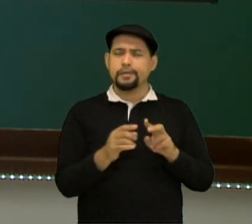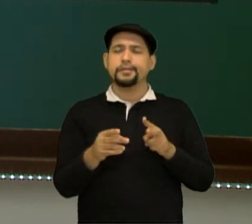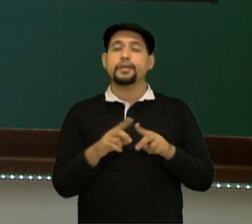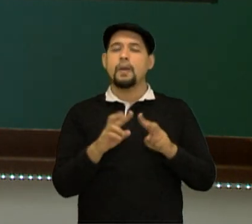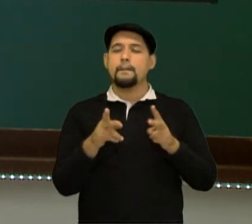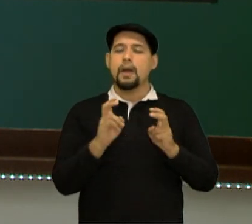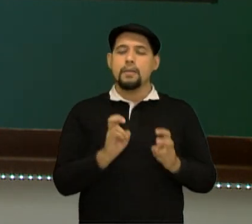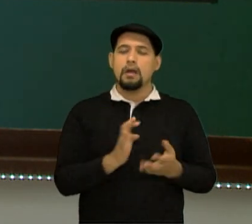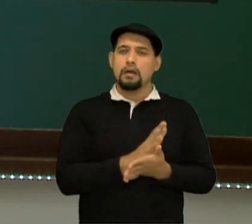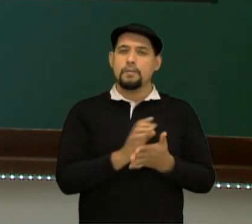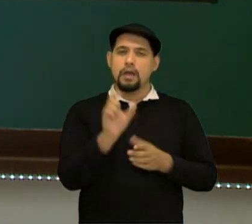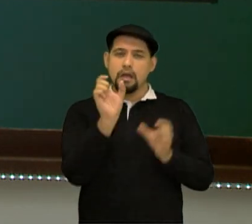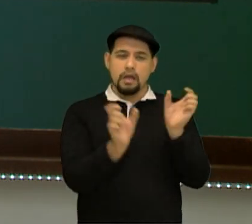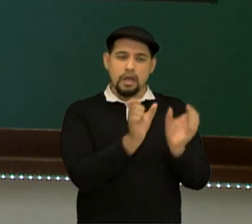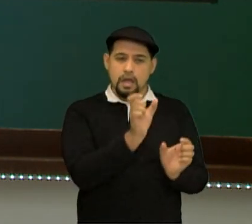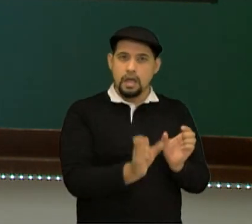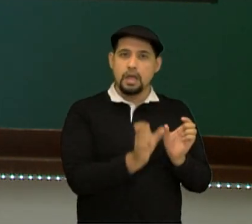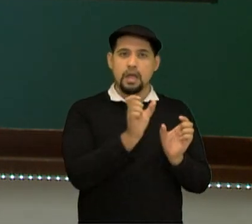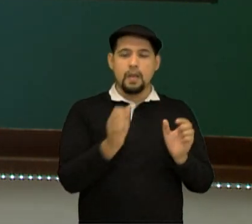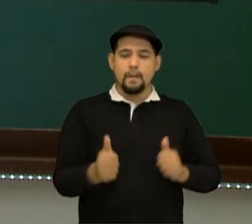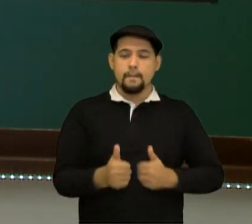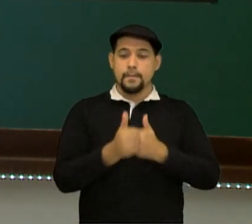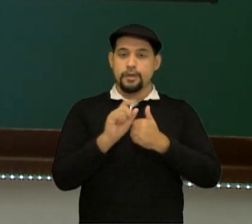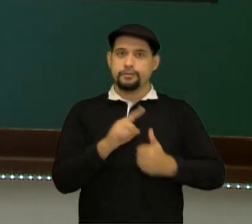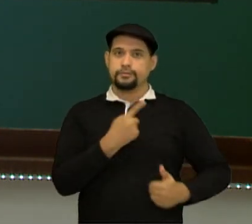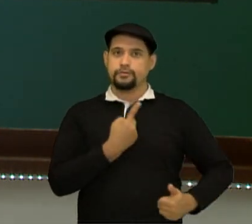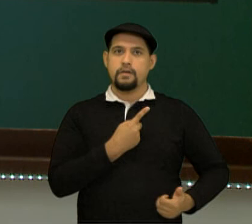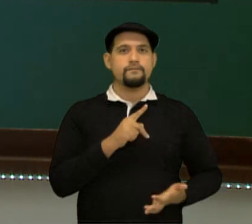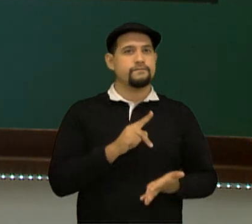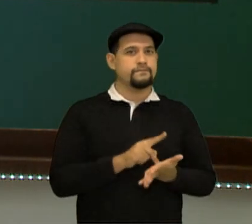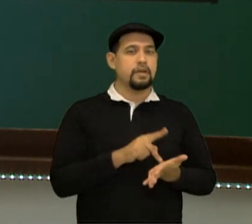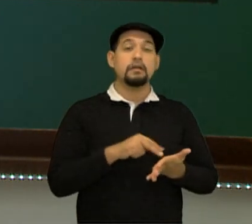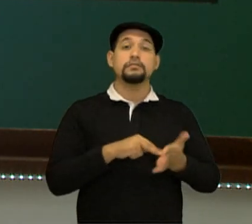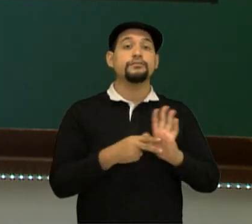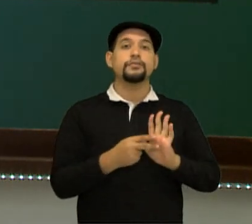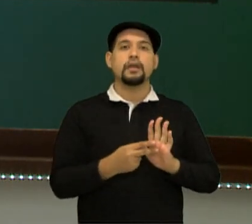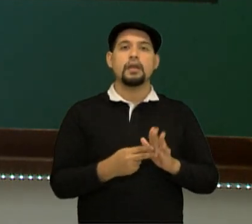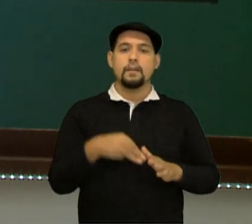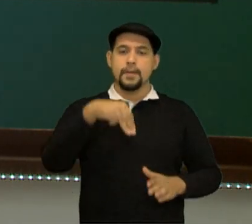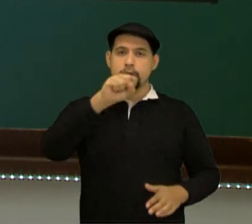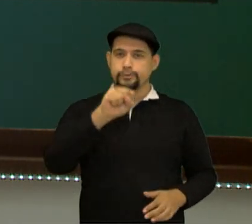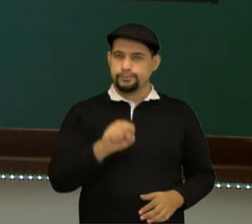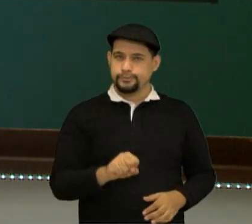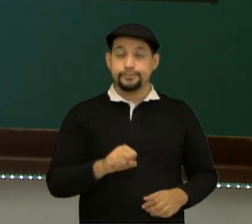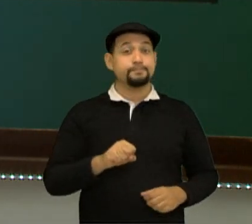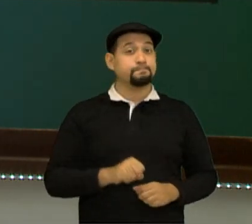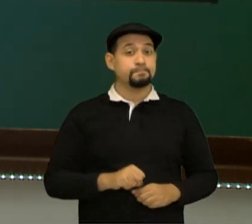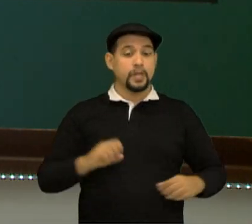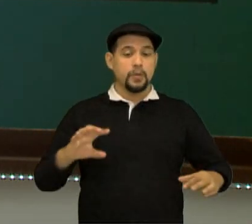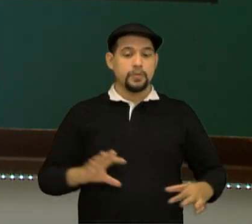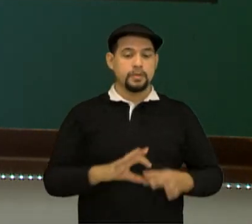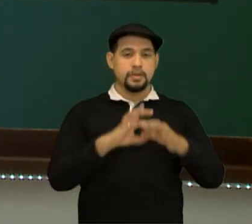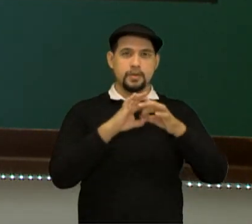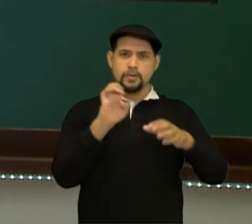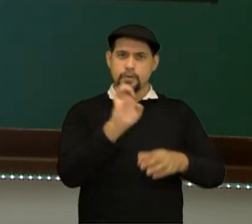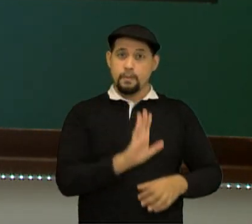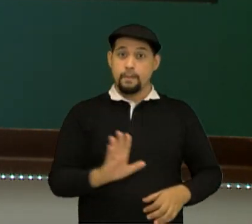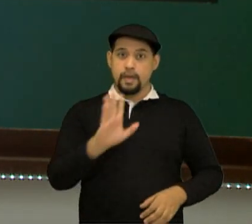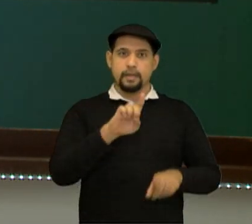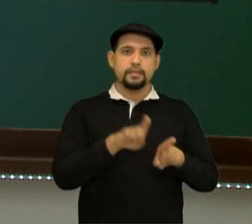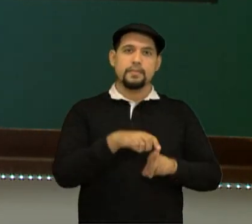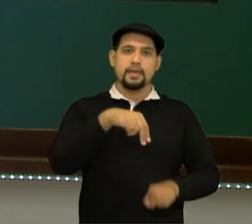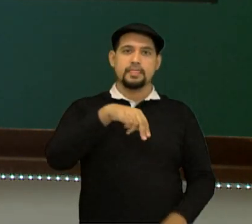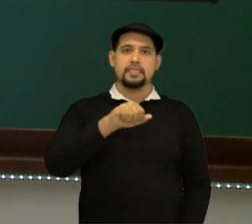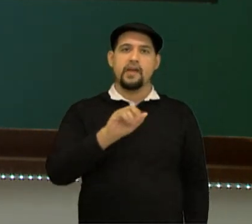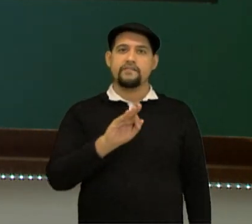características dos blocos que hoje estão mais próximos da nossa realidade que são o Mercosul a união europeia e o nafta